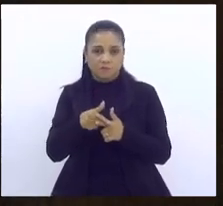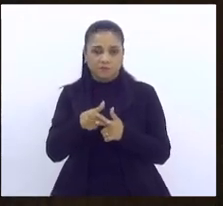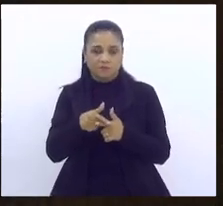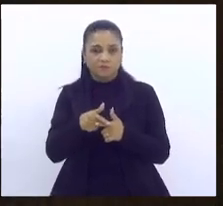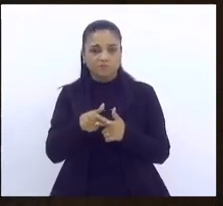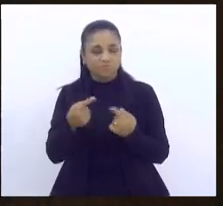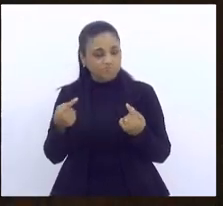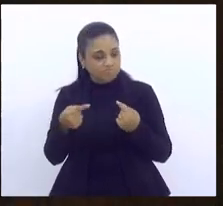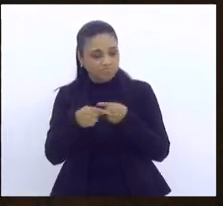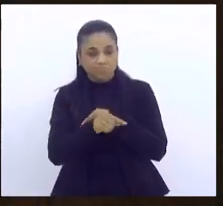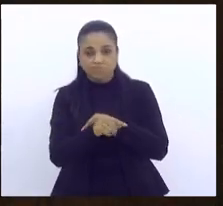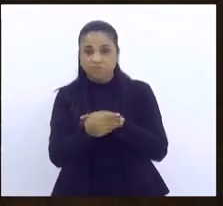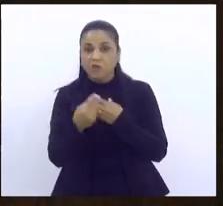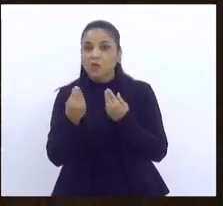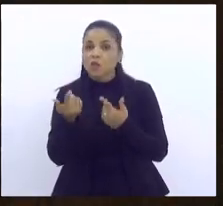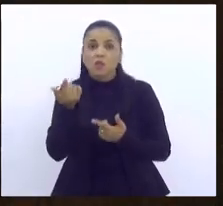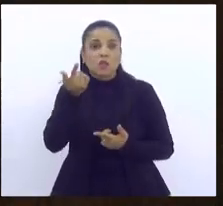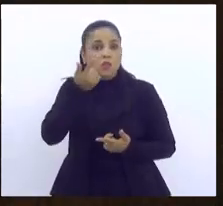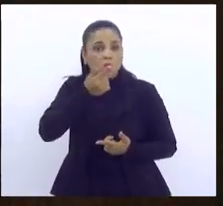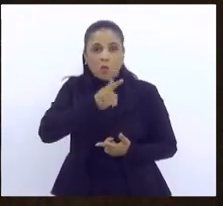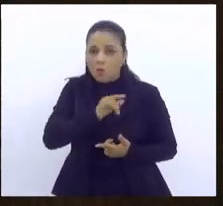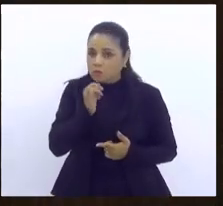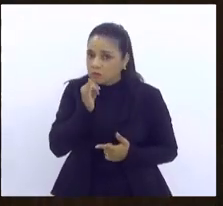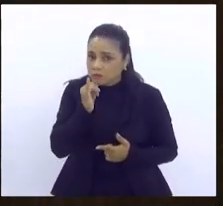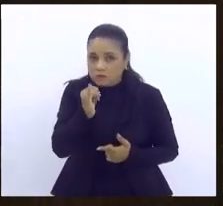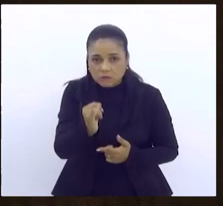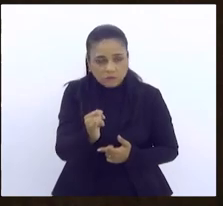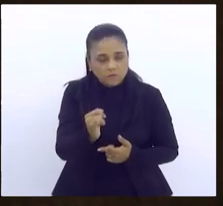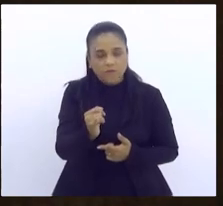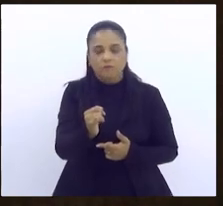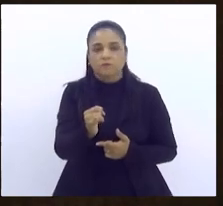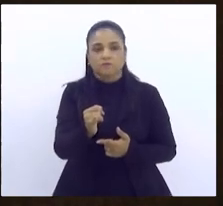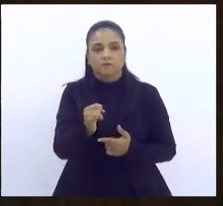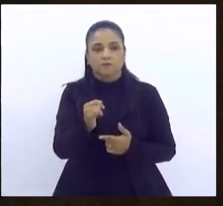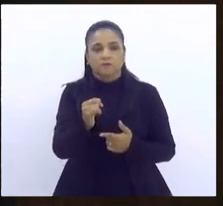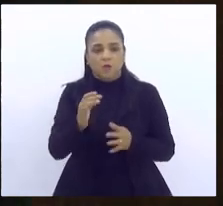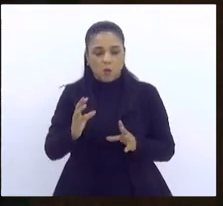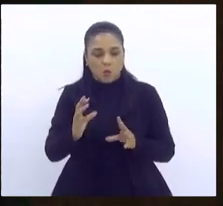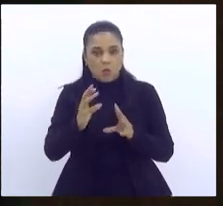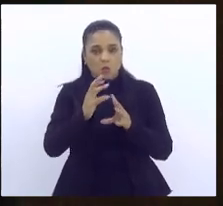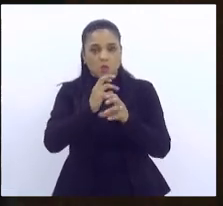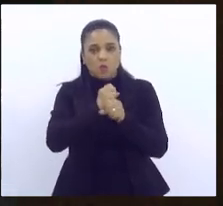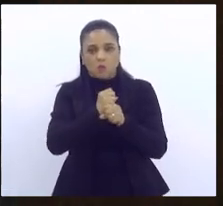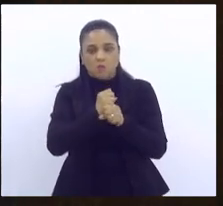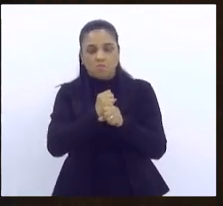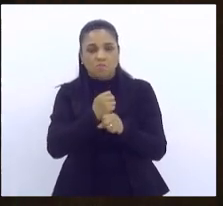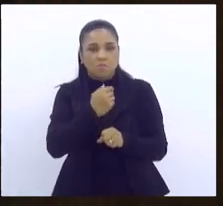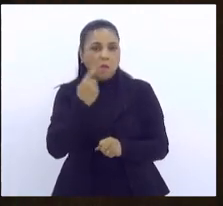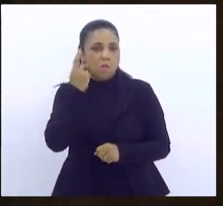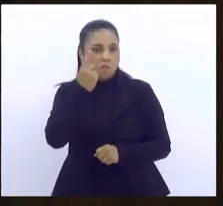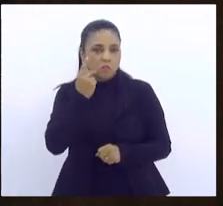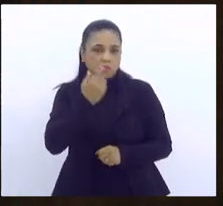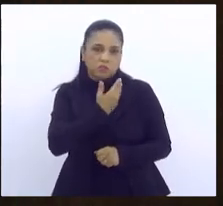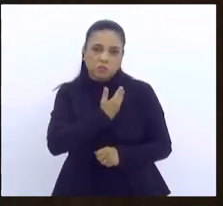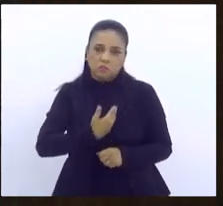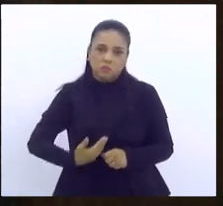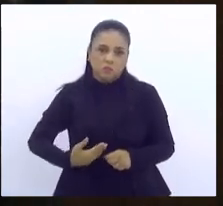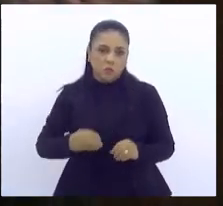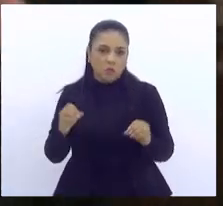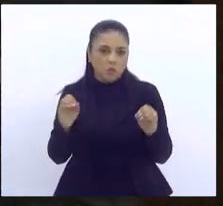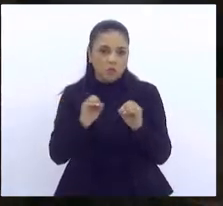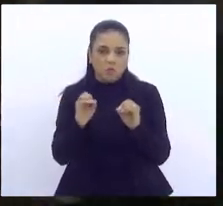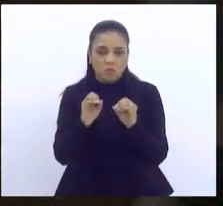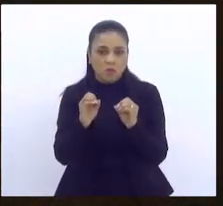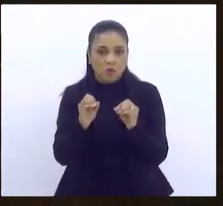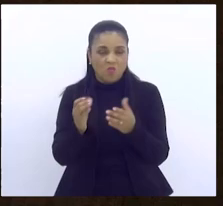não conseguiremos ter equação para política pública nenhuma com déficit